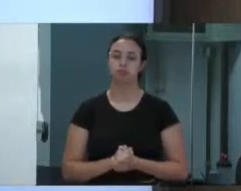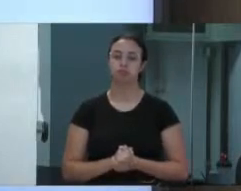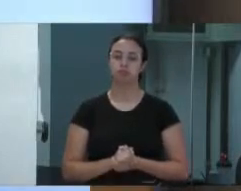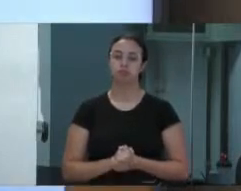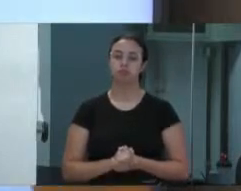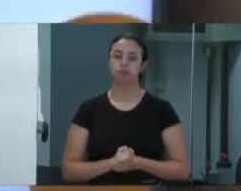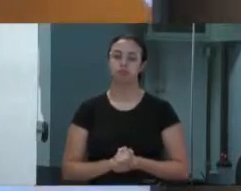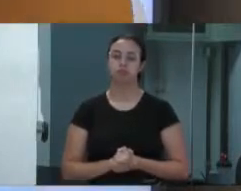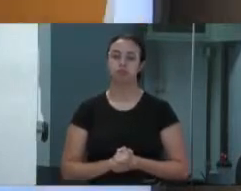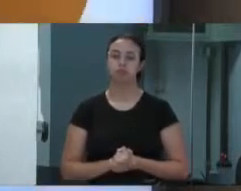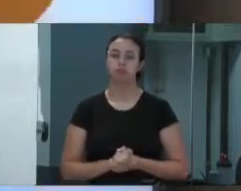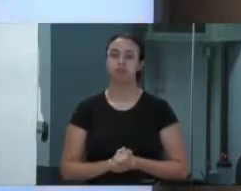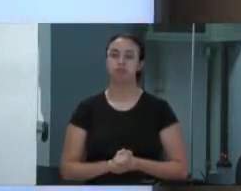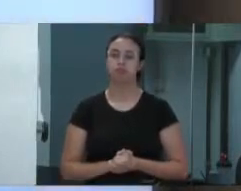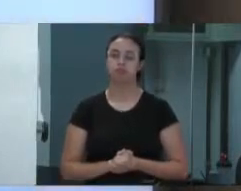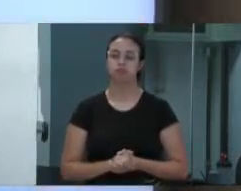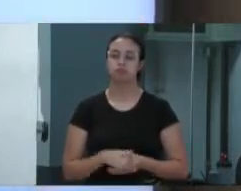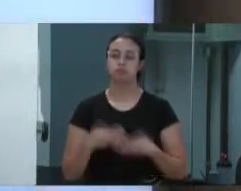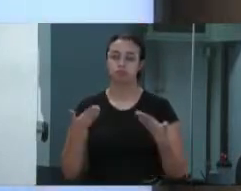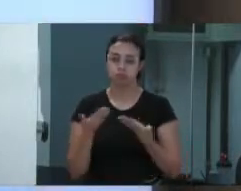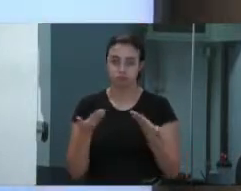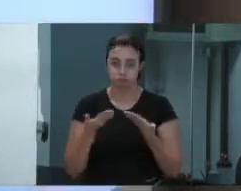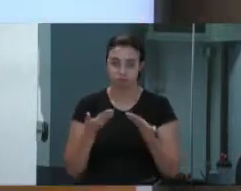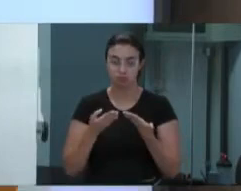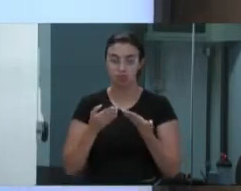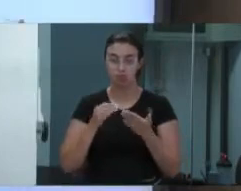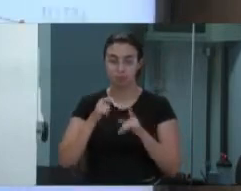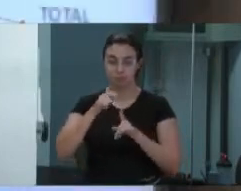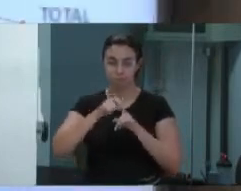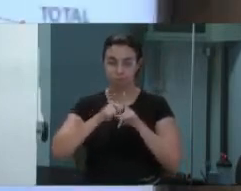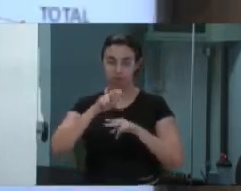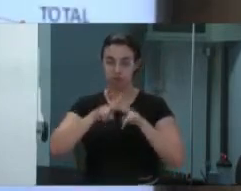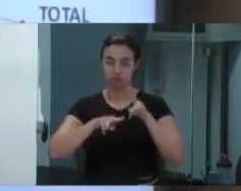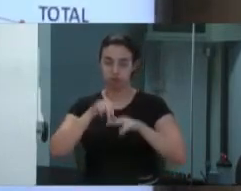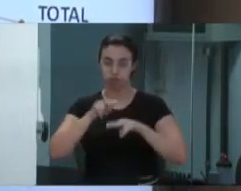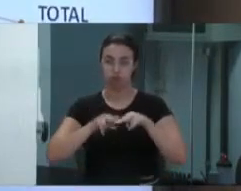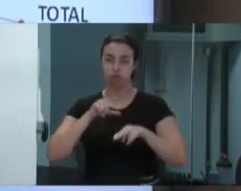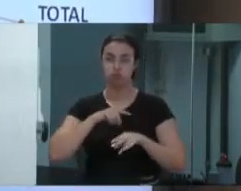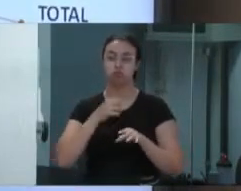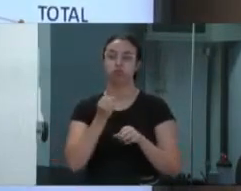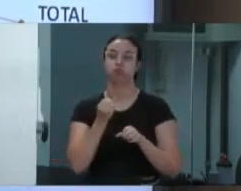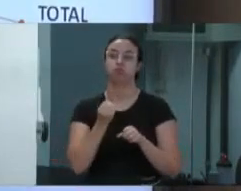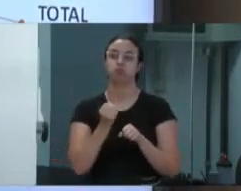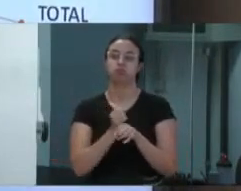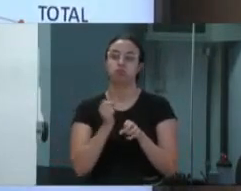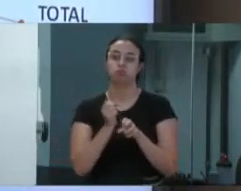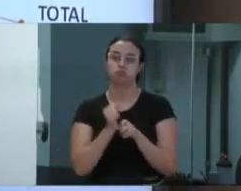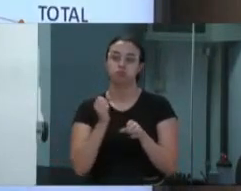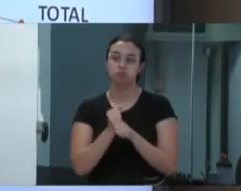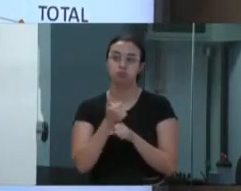5.058 e já, né, agora em junho, nós fechamos os seguintes números. Né, a gente está